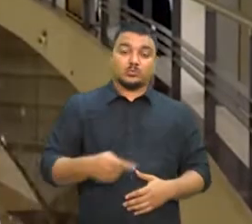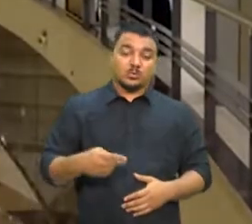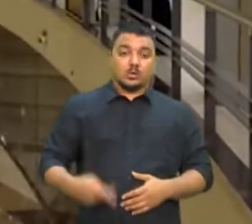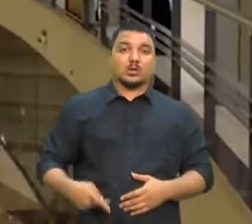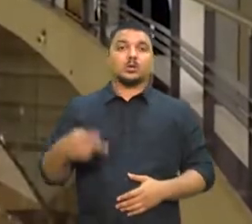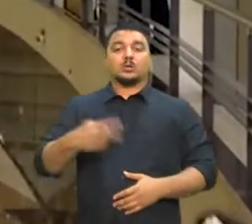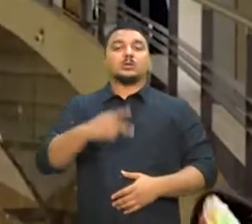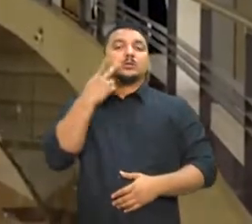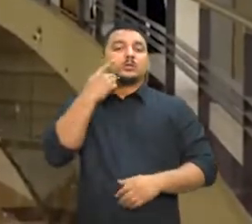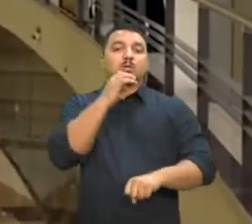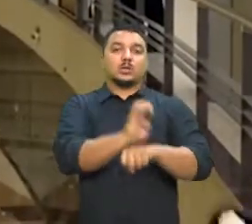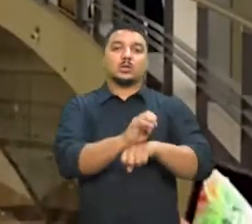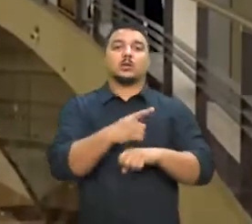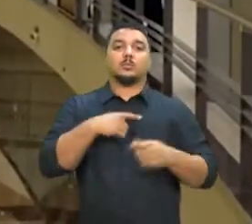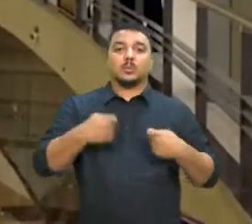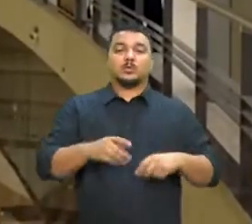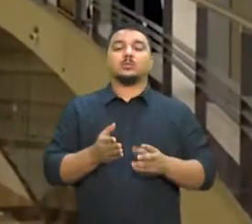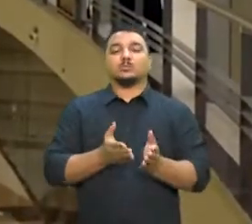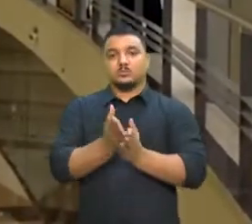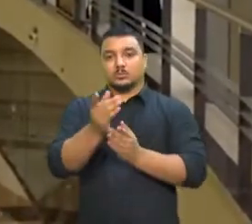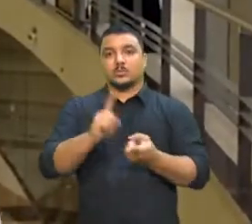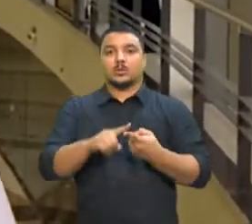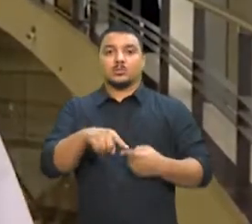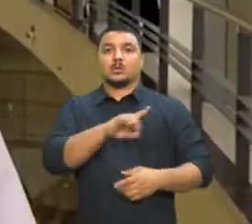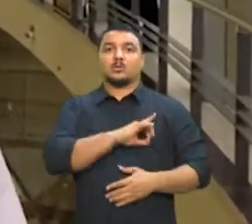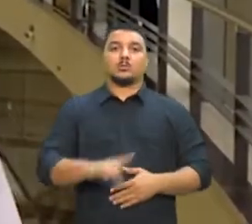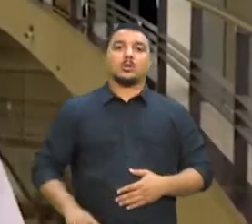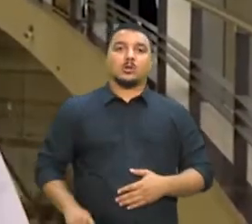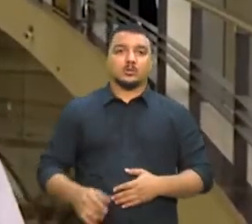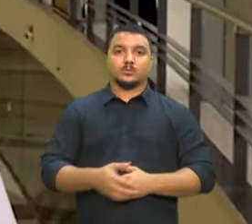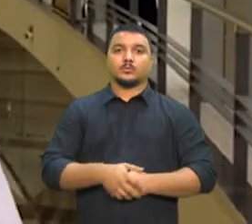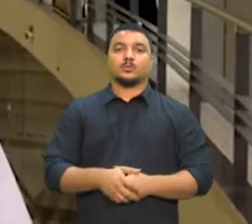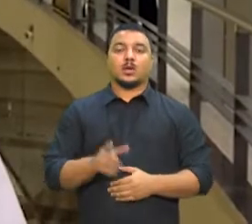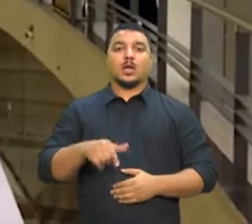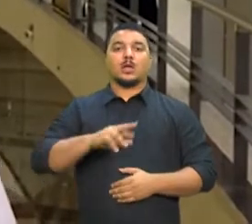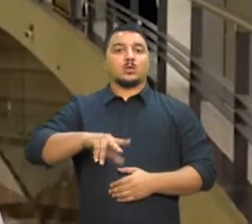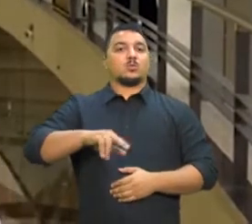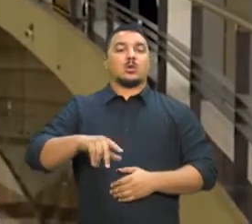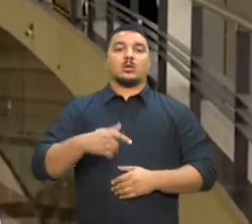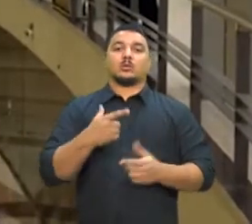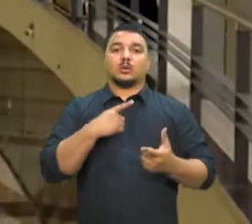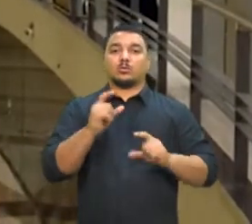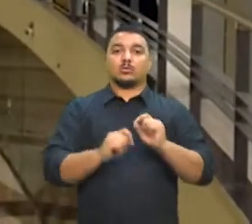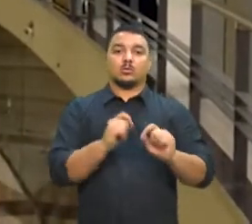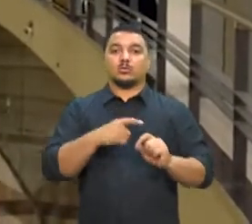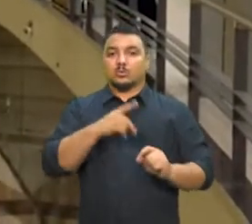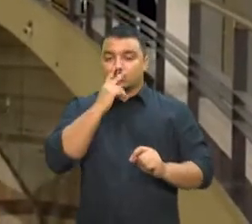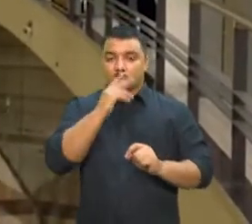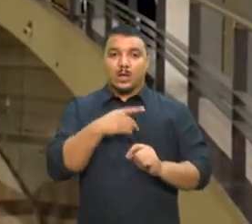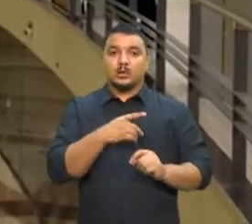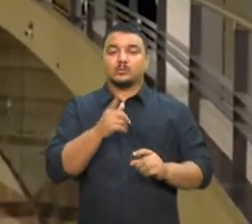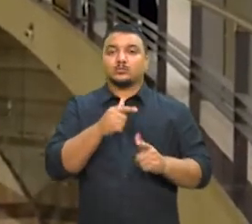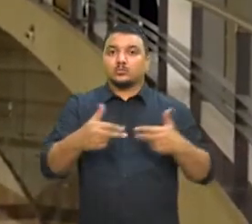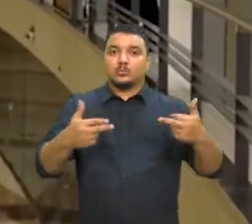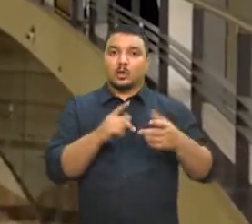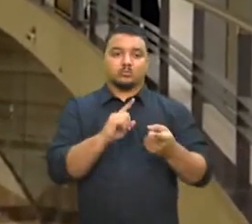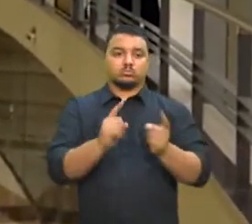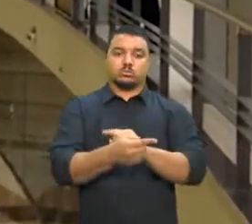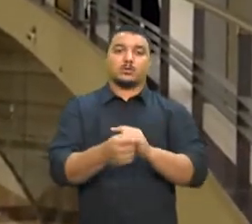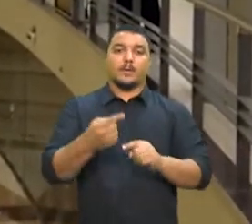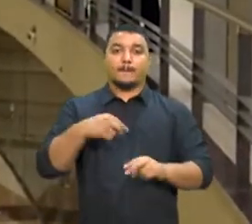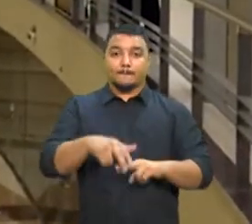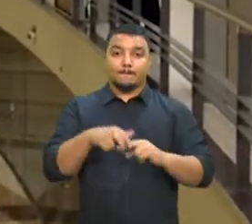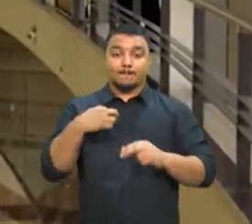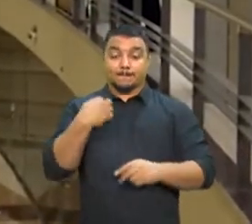devem prevalecer para os deputados, para que não haja qualquer tipo de privilégio. Portanto, nós estamos nos